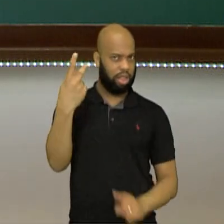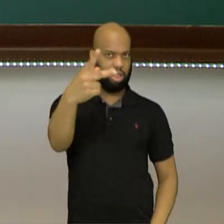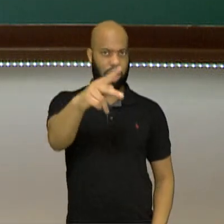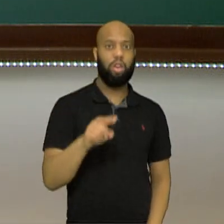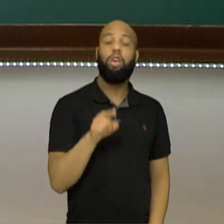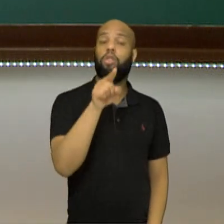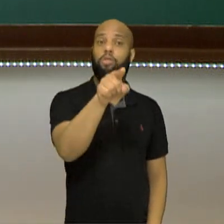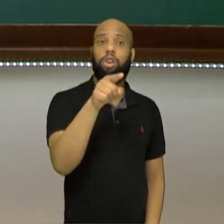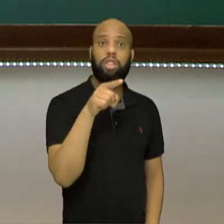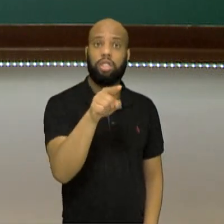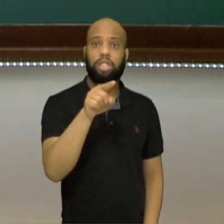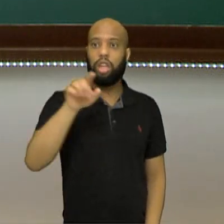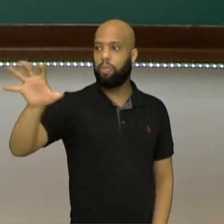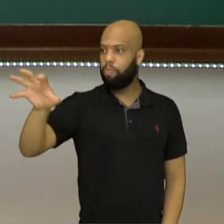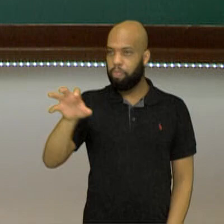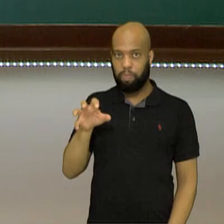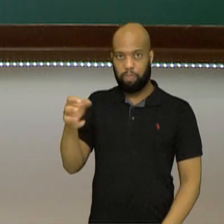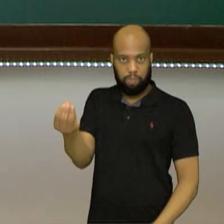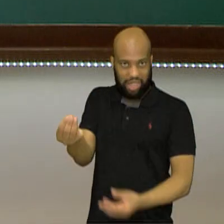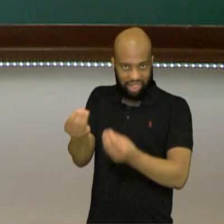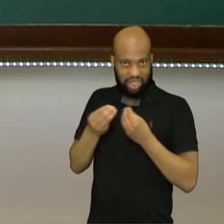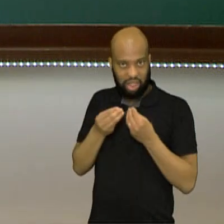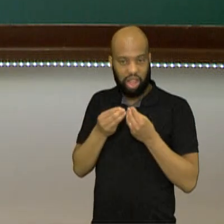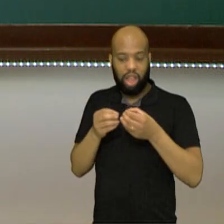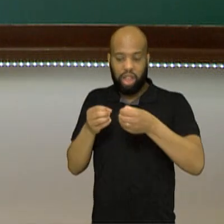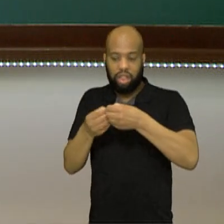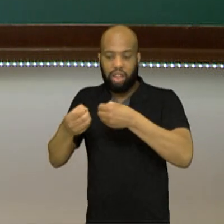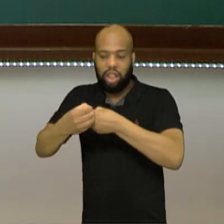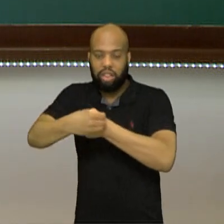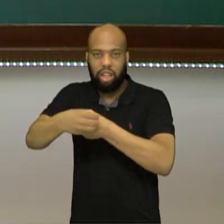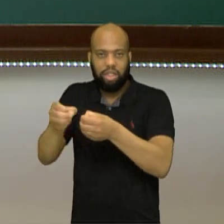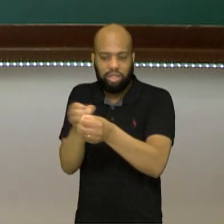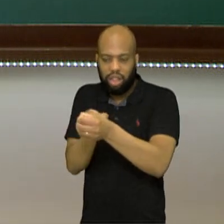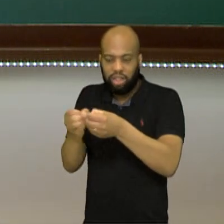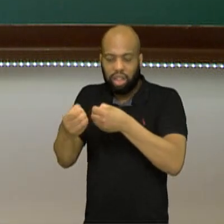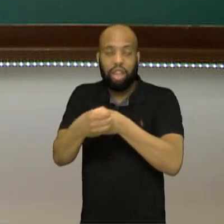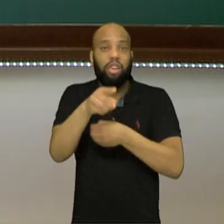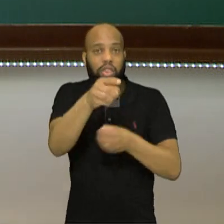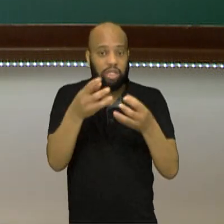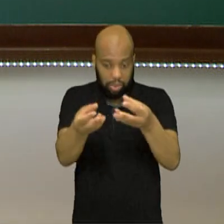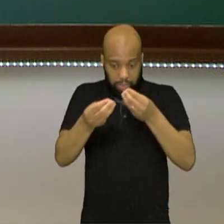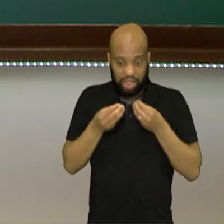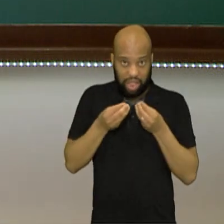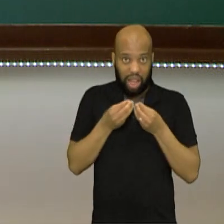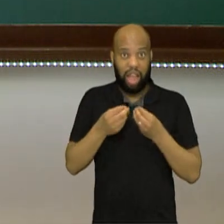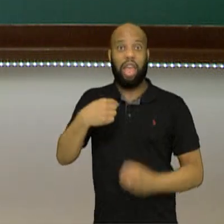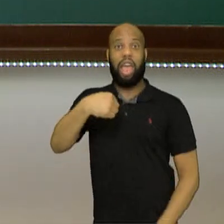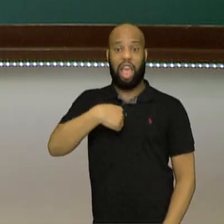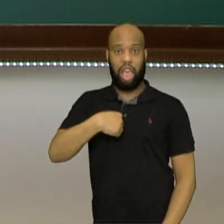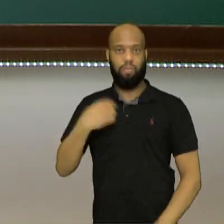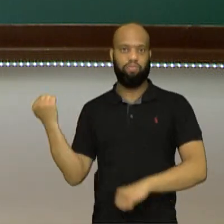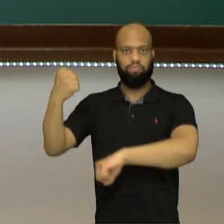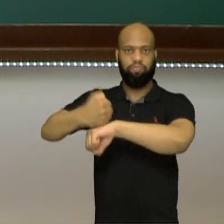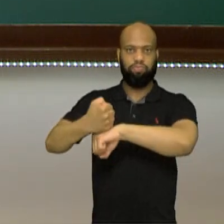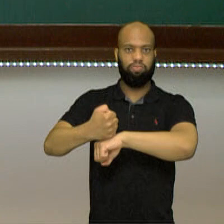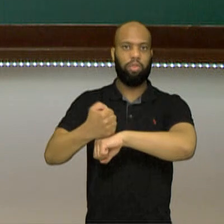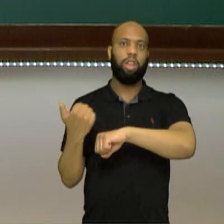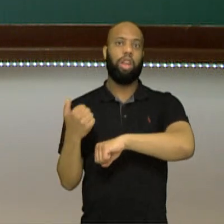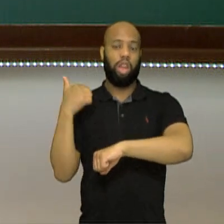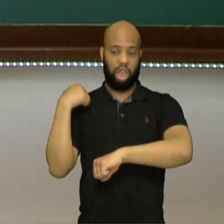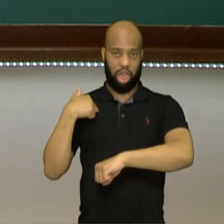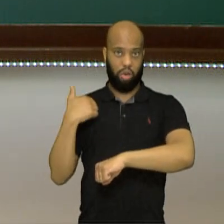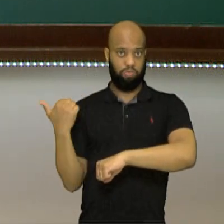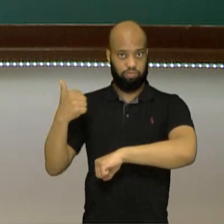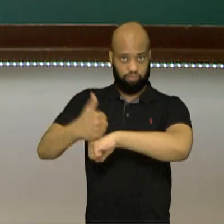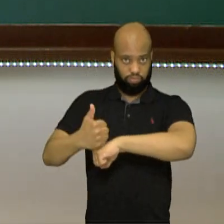me dá a região metropolitana de Curitiba, certo? E aí, eu vou ser o seu vassalo e você meu sucerano. A